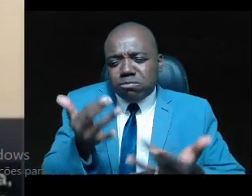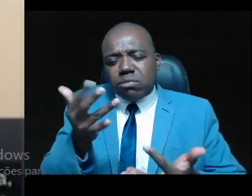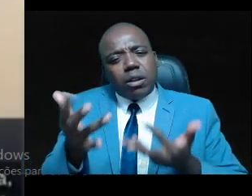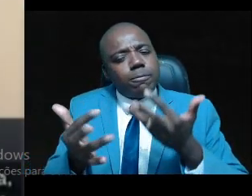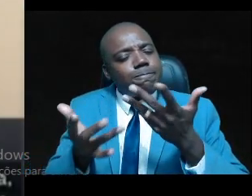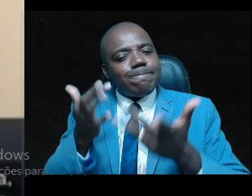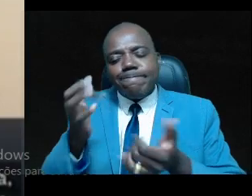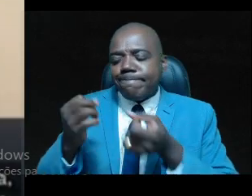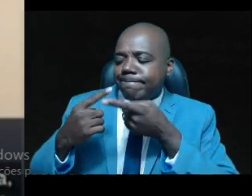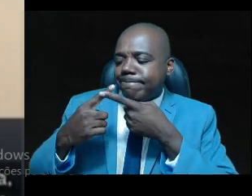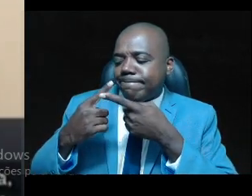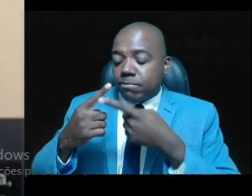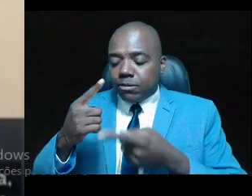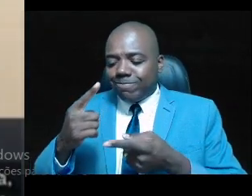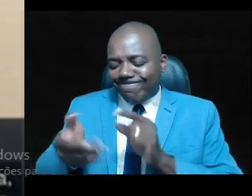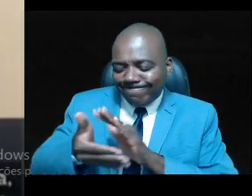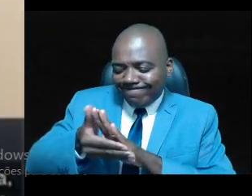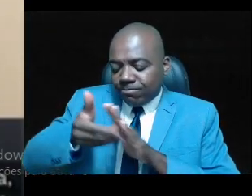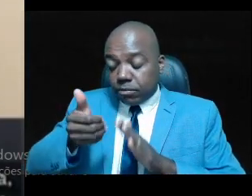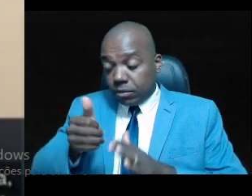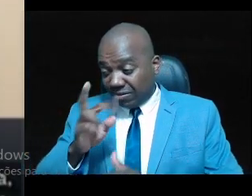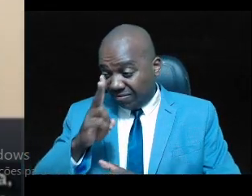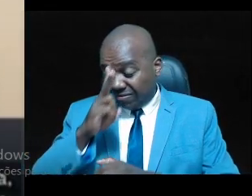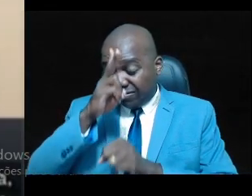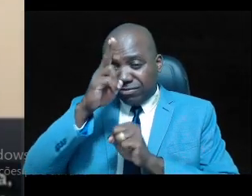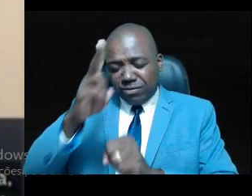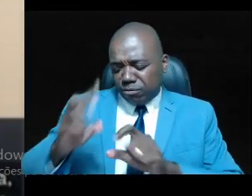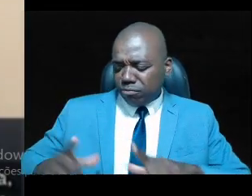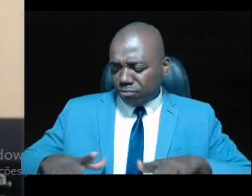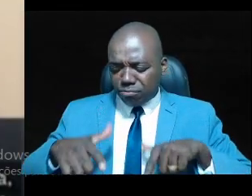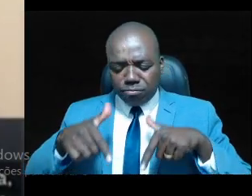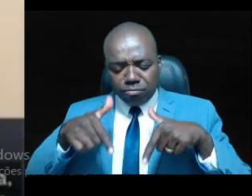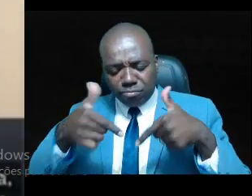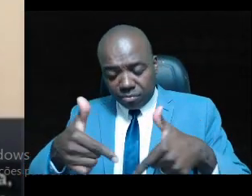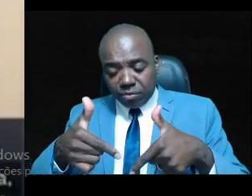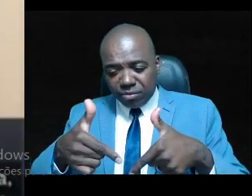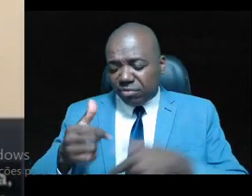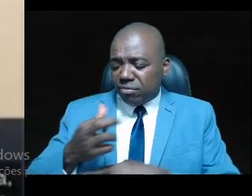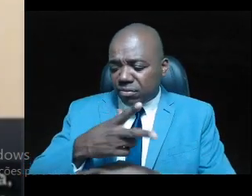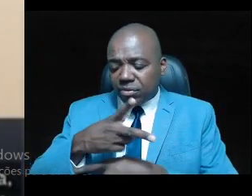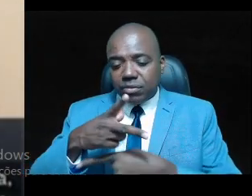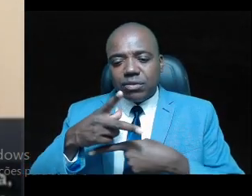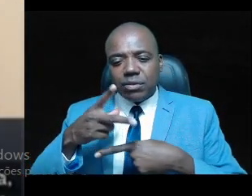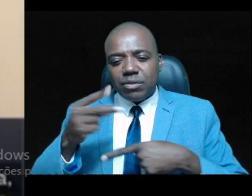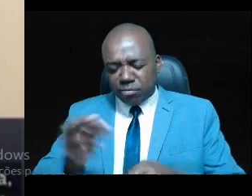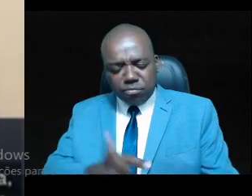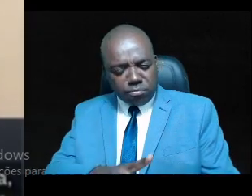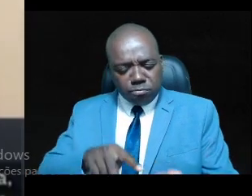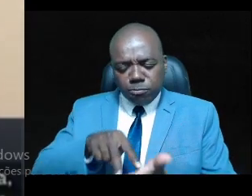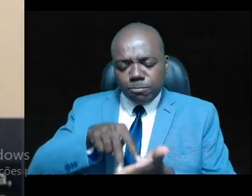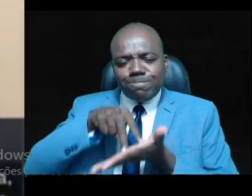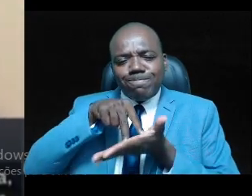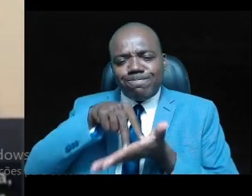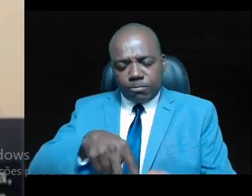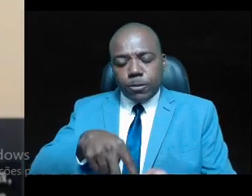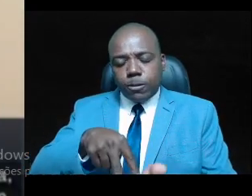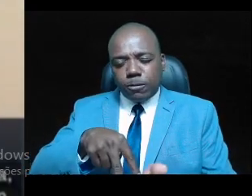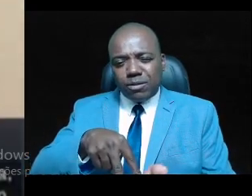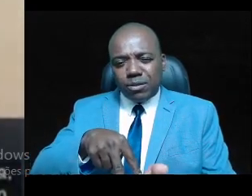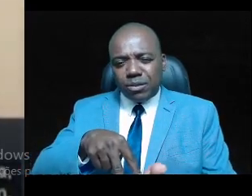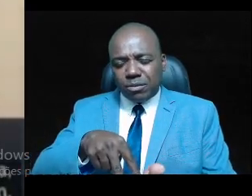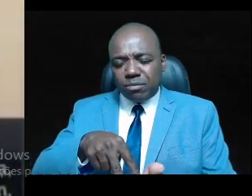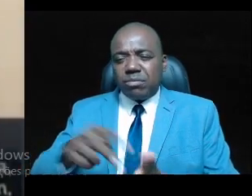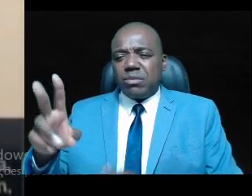tiraram forças, na batalha se esforçaram. Puseram em fugida os